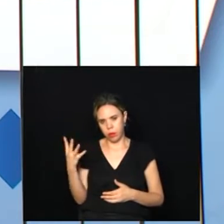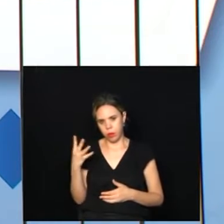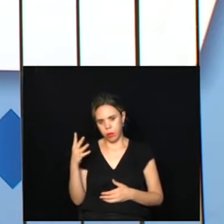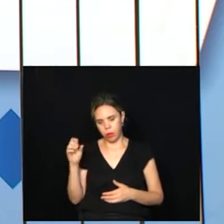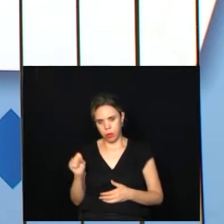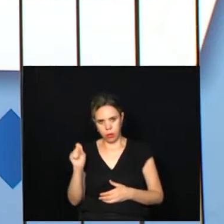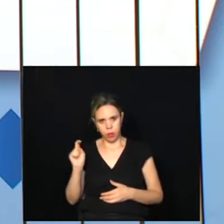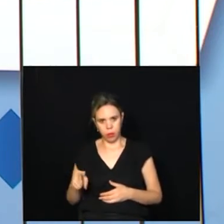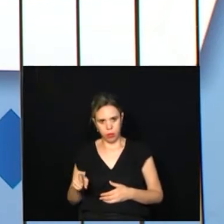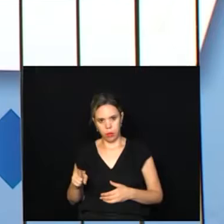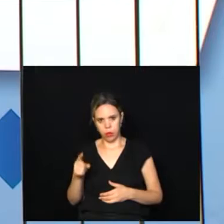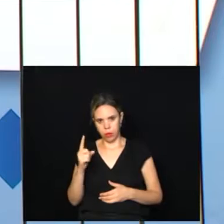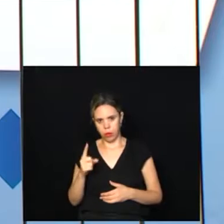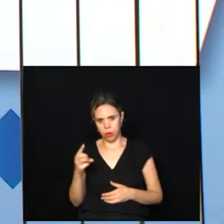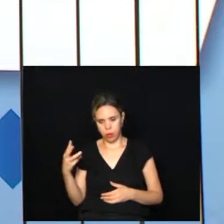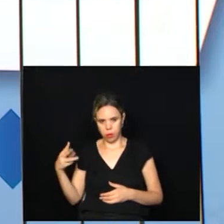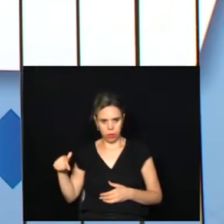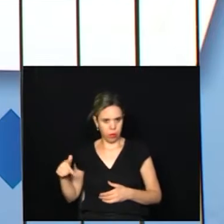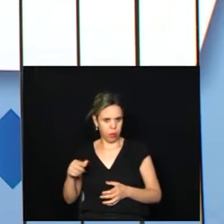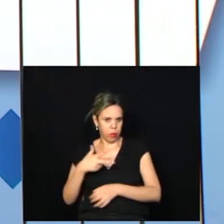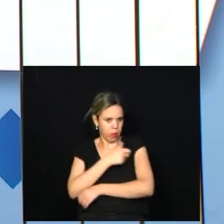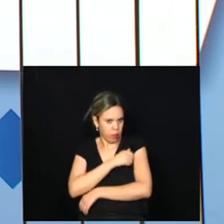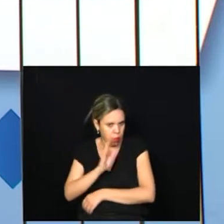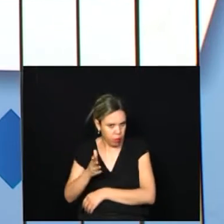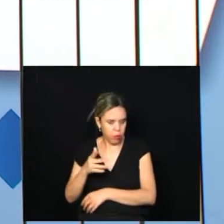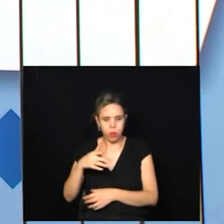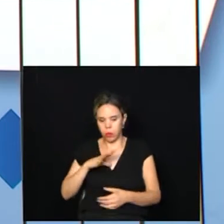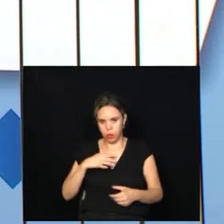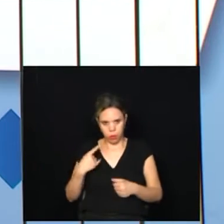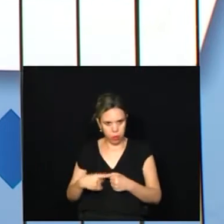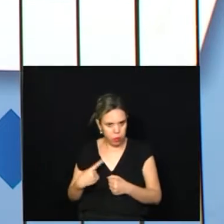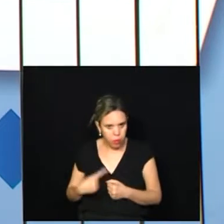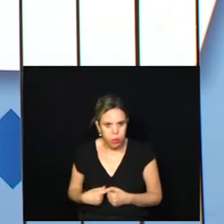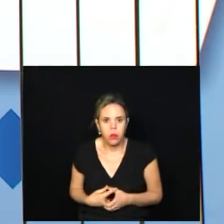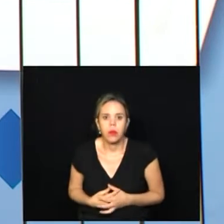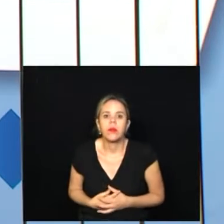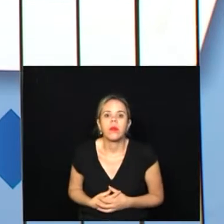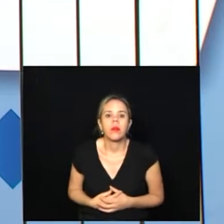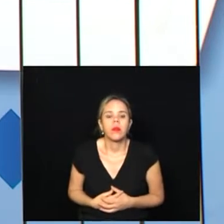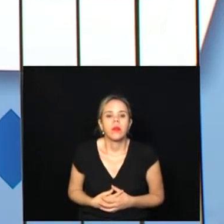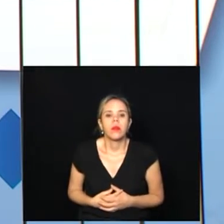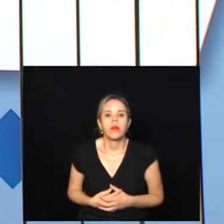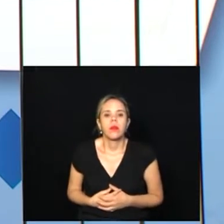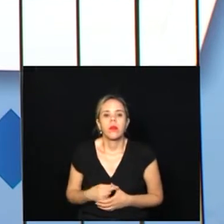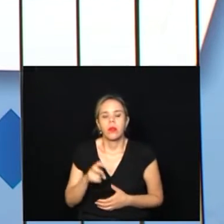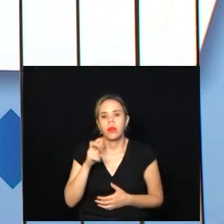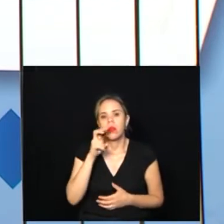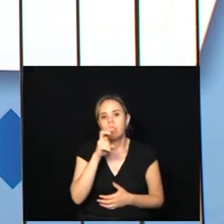1.448.137 doses aplicadas no município, sendo